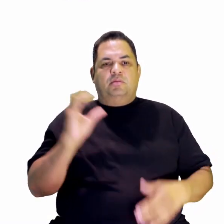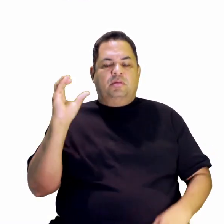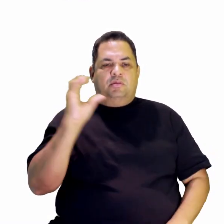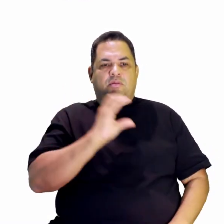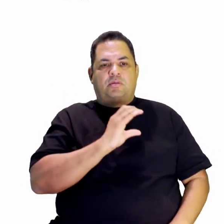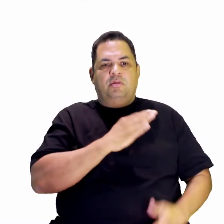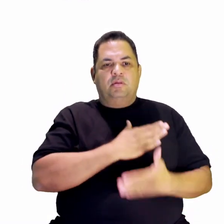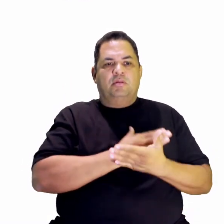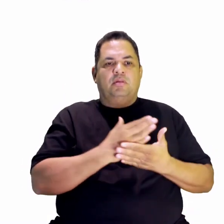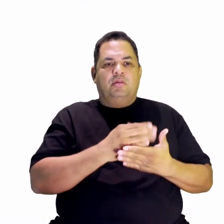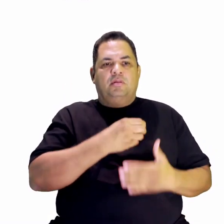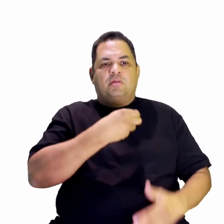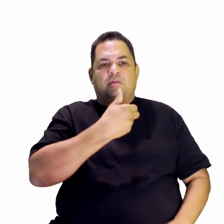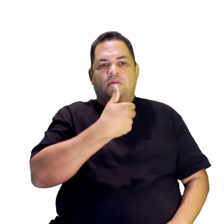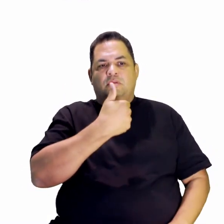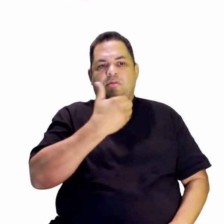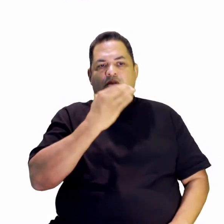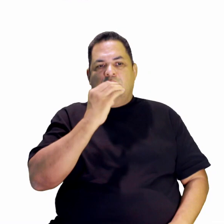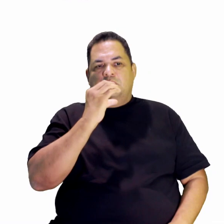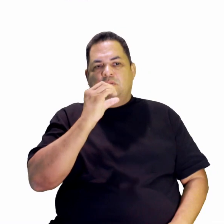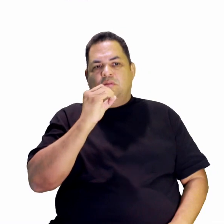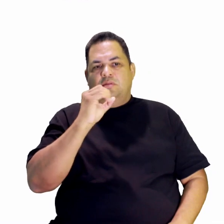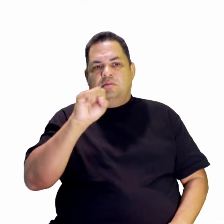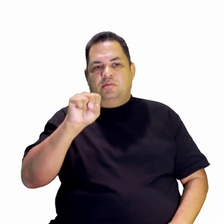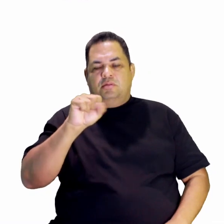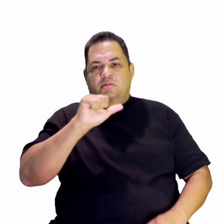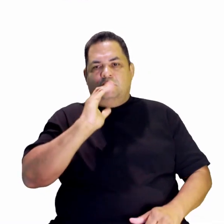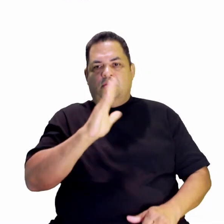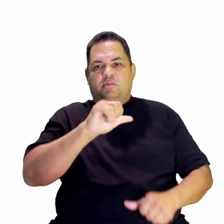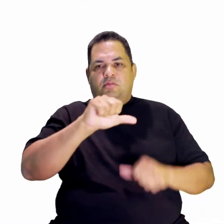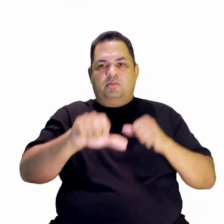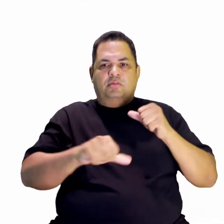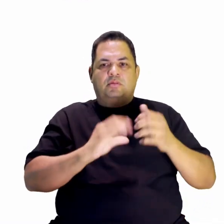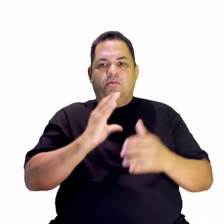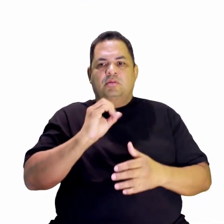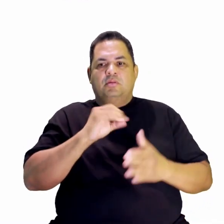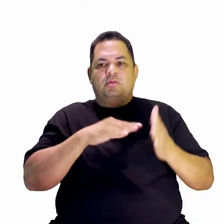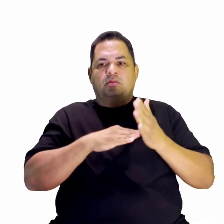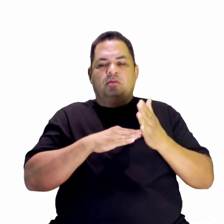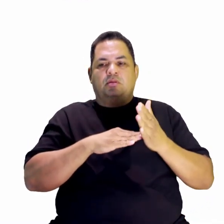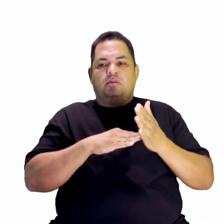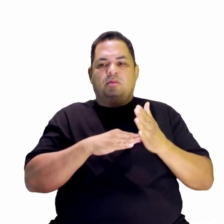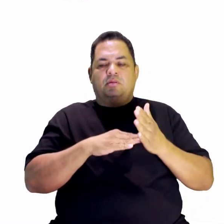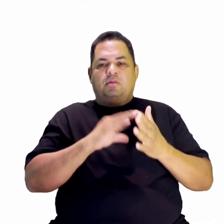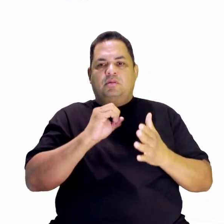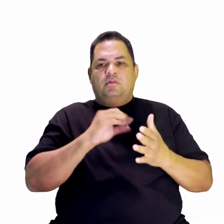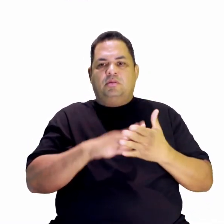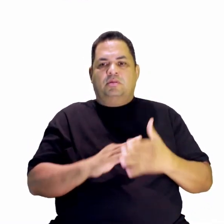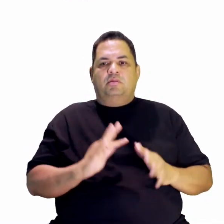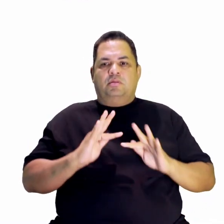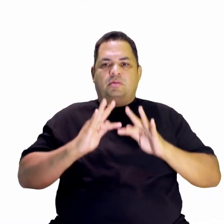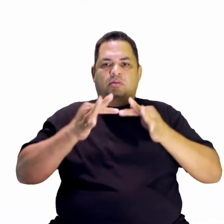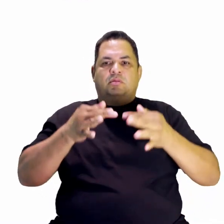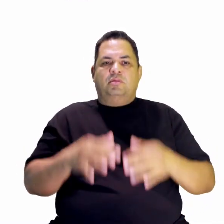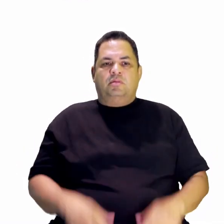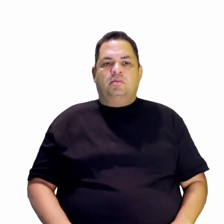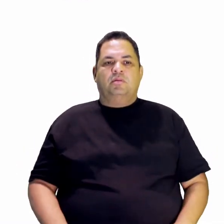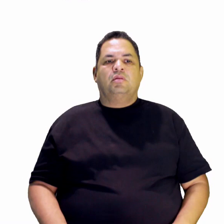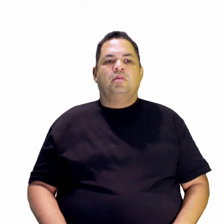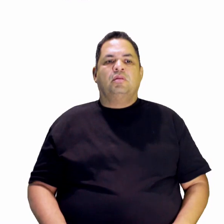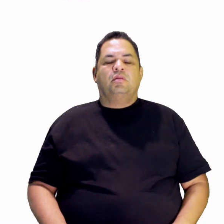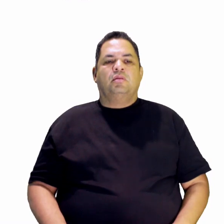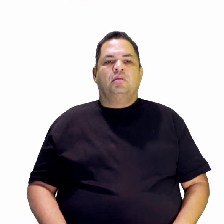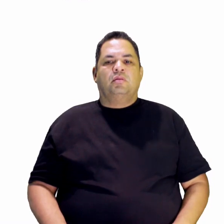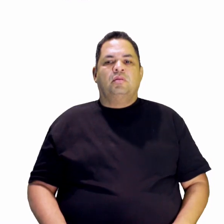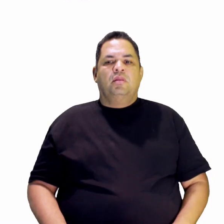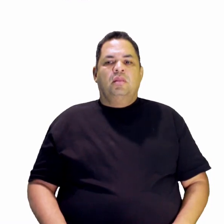no início aqui é 108, nós já transformamos, né? Ele vai até zero, porque vai parar. Agora o zero é final, ó. Velocidade